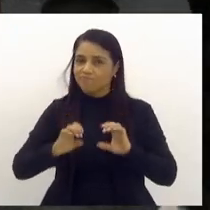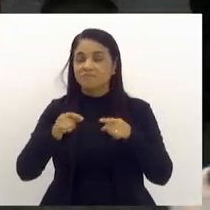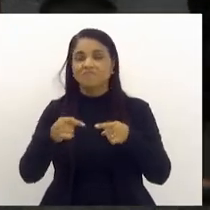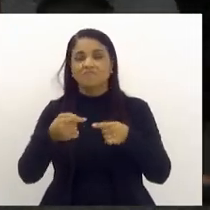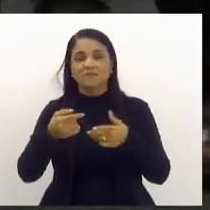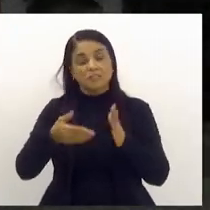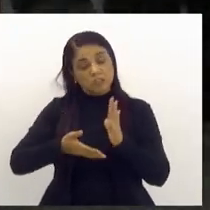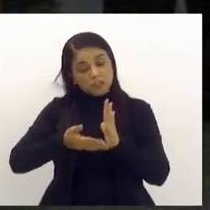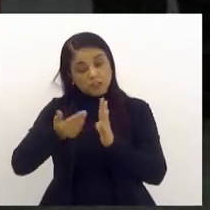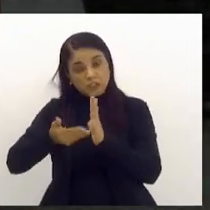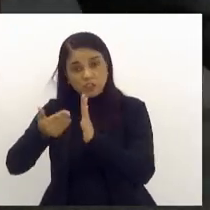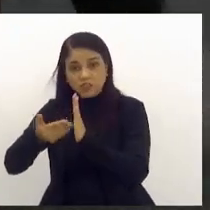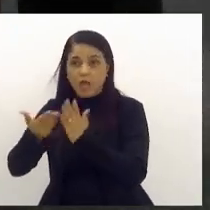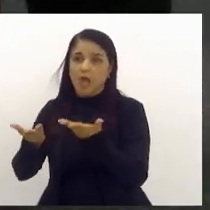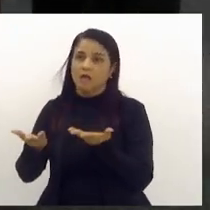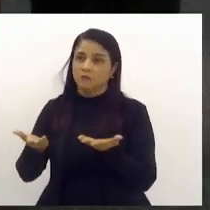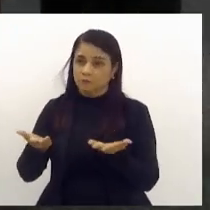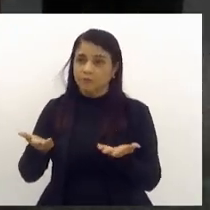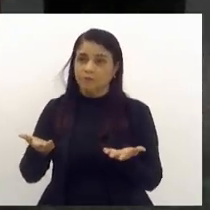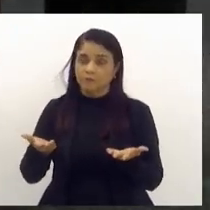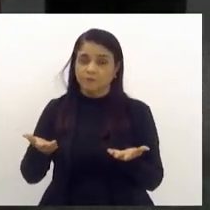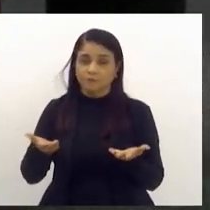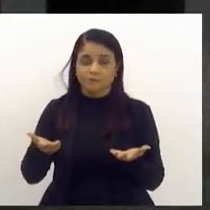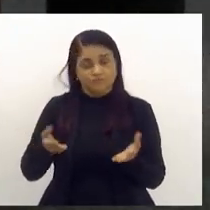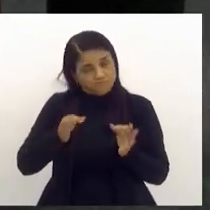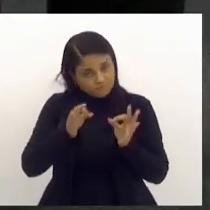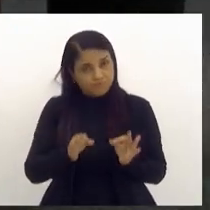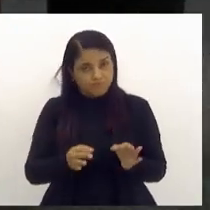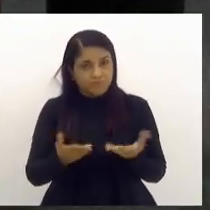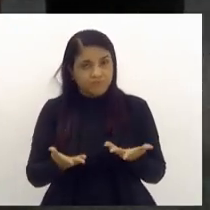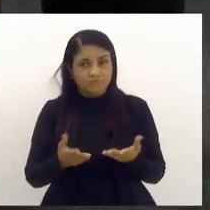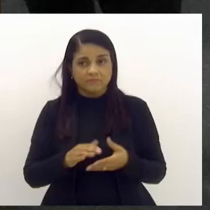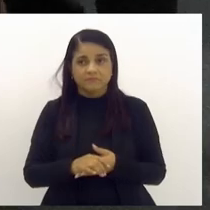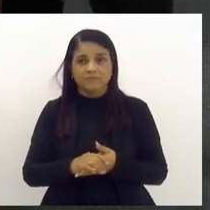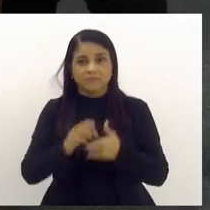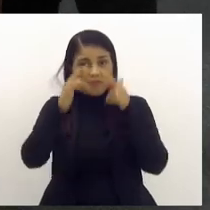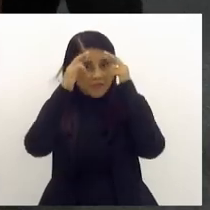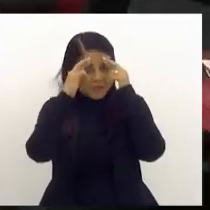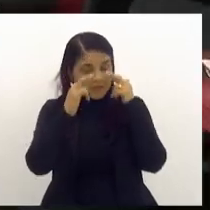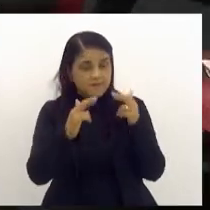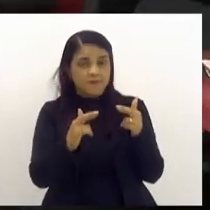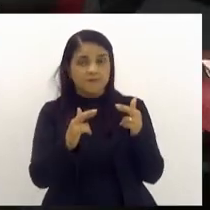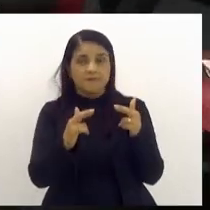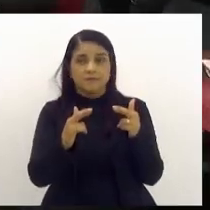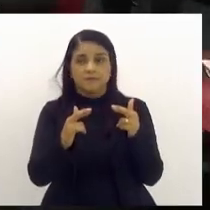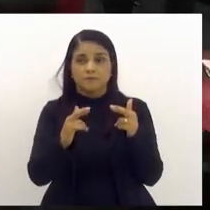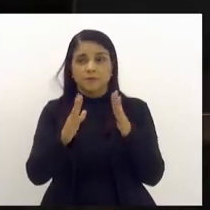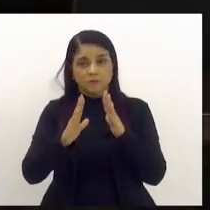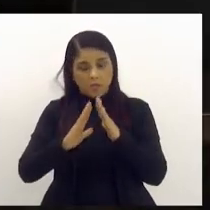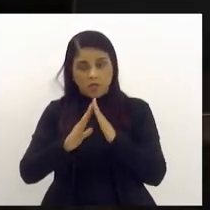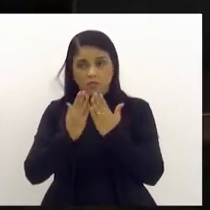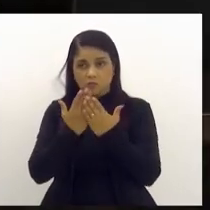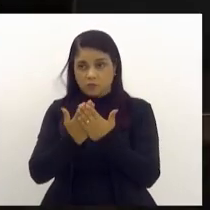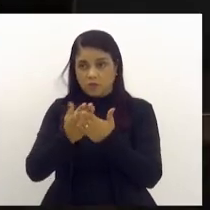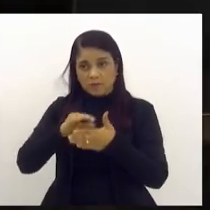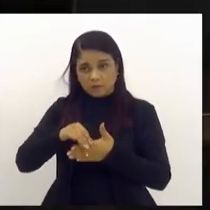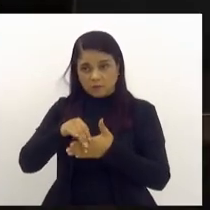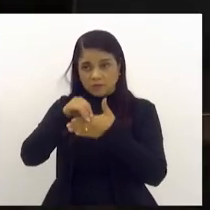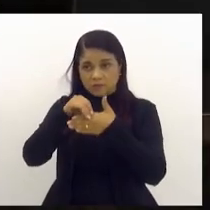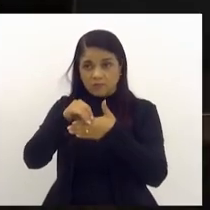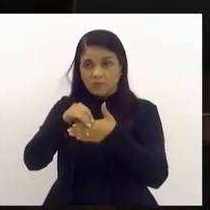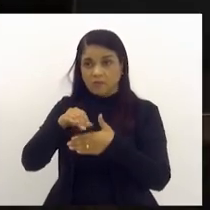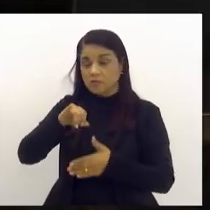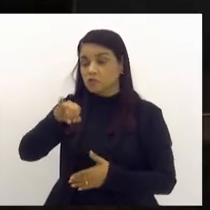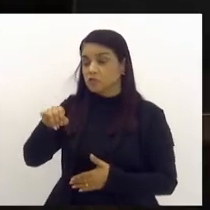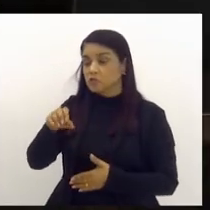seja retirado. Foi, tá? De fato, eu vou... Exatamente, presidente, isso. Eu respeito ligeira o Colégio defesa de Líderes. De Jorge, que chegou, acabou